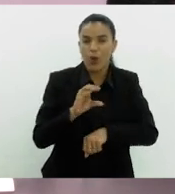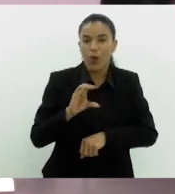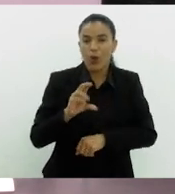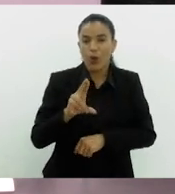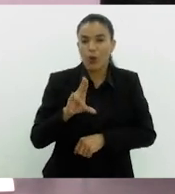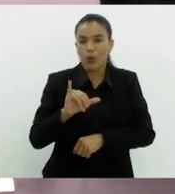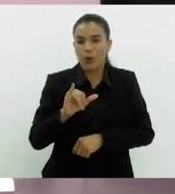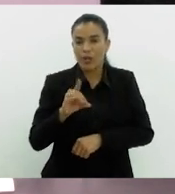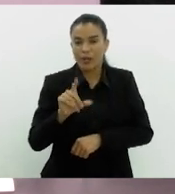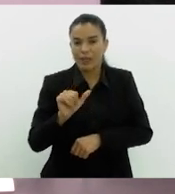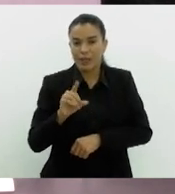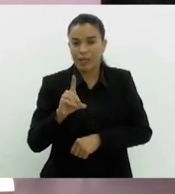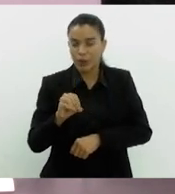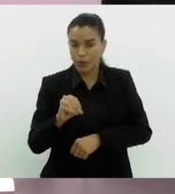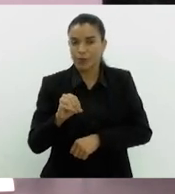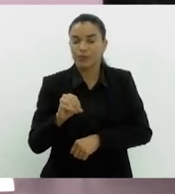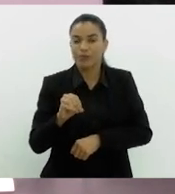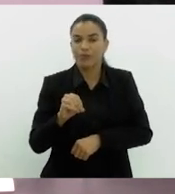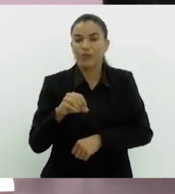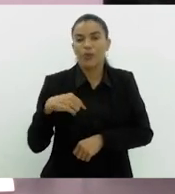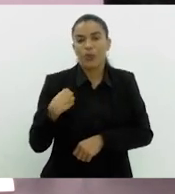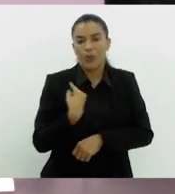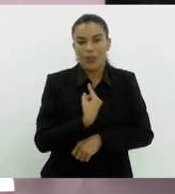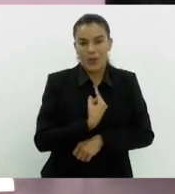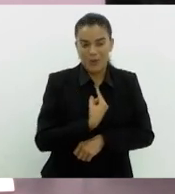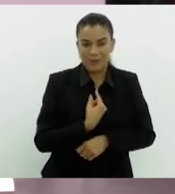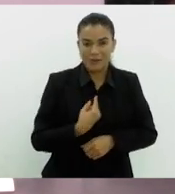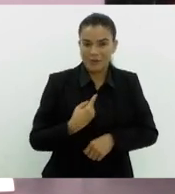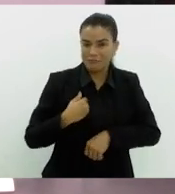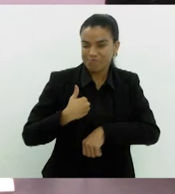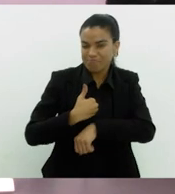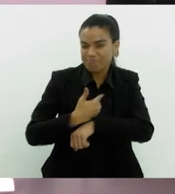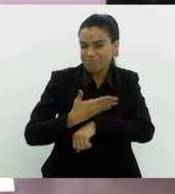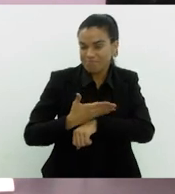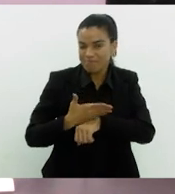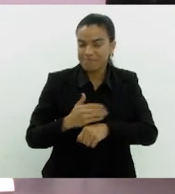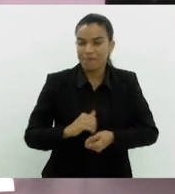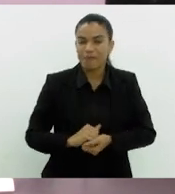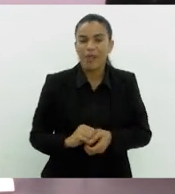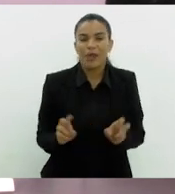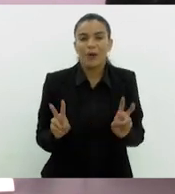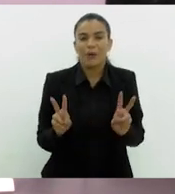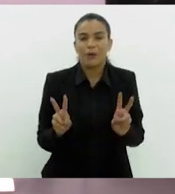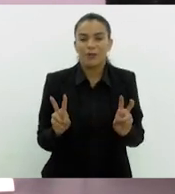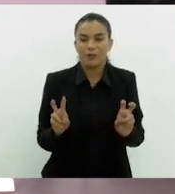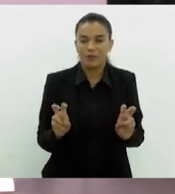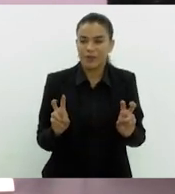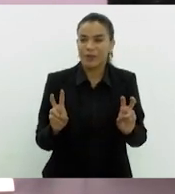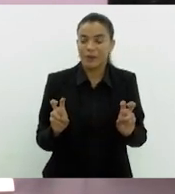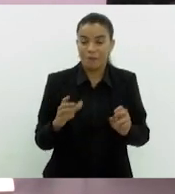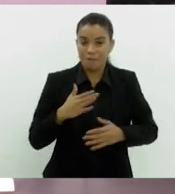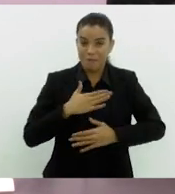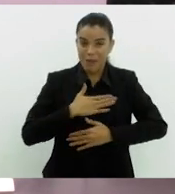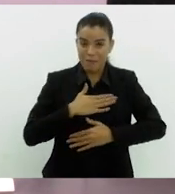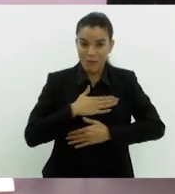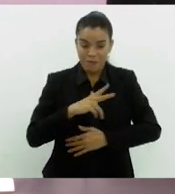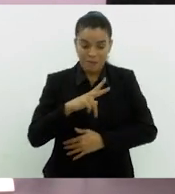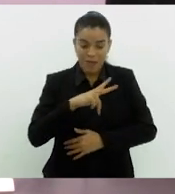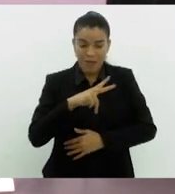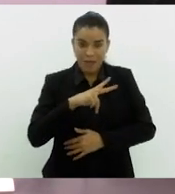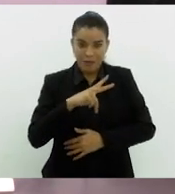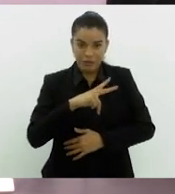muito transparente, como eu sou em todos os momentos. Tá? É um tema que, para mim,